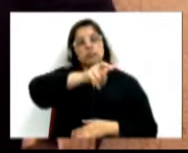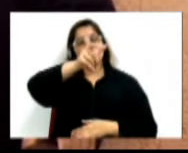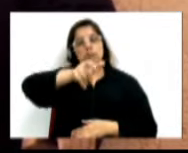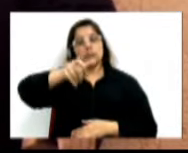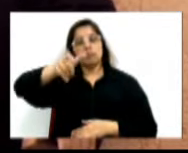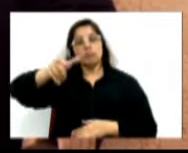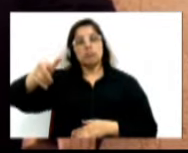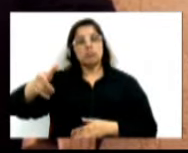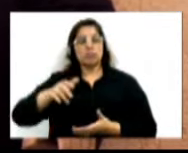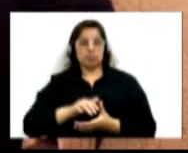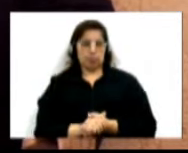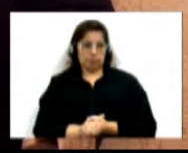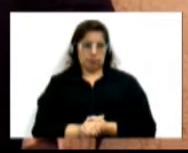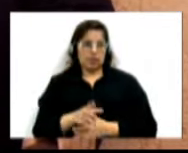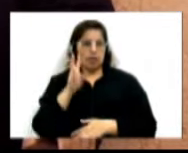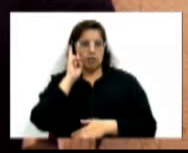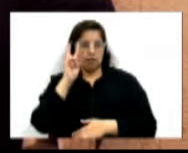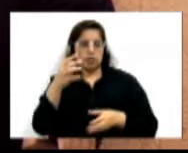Luizinho do PT,